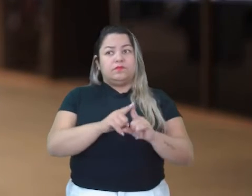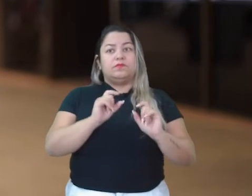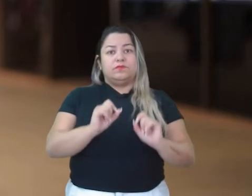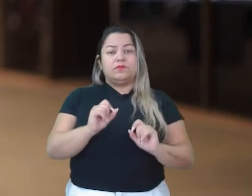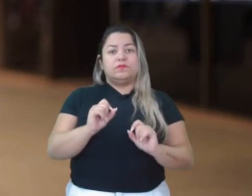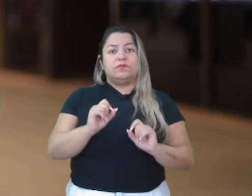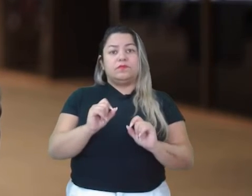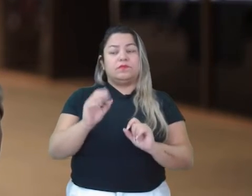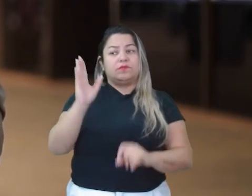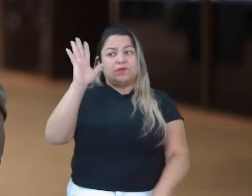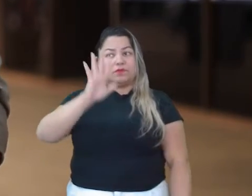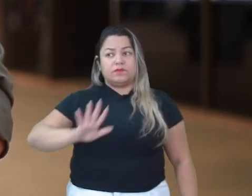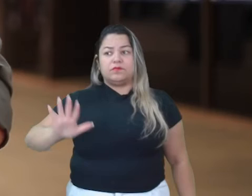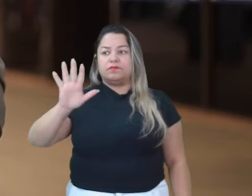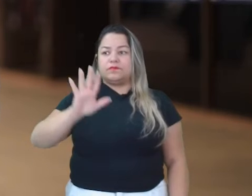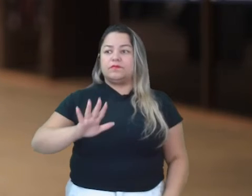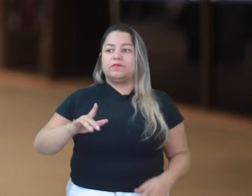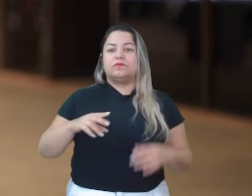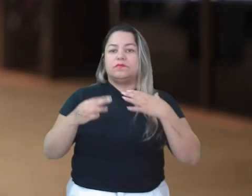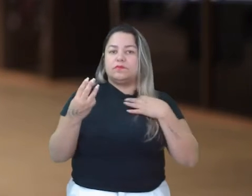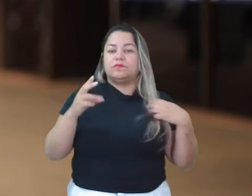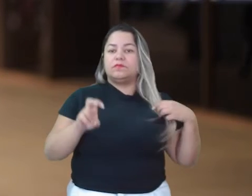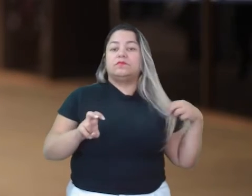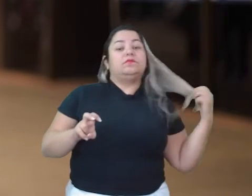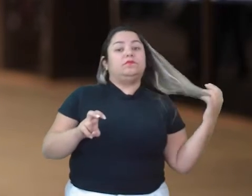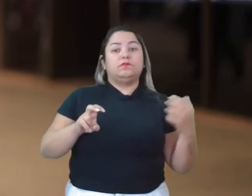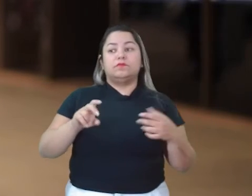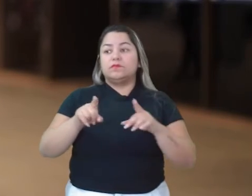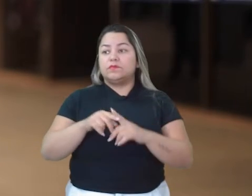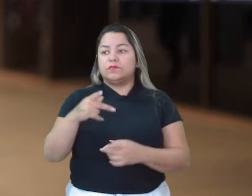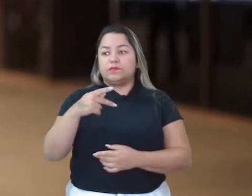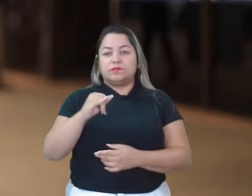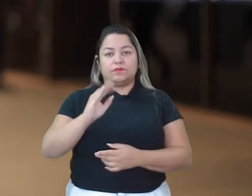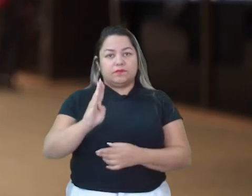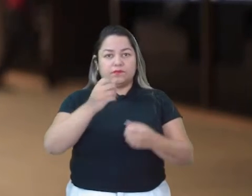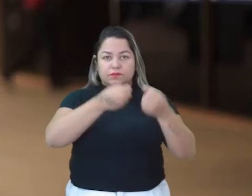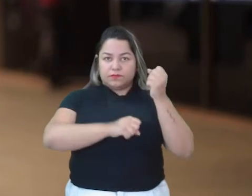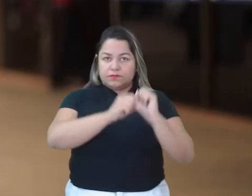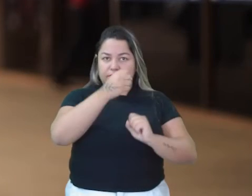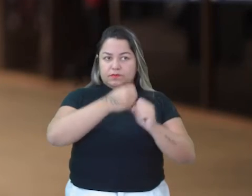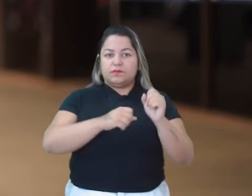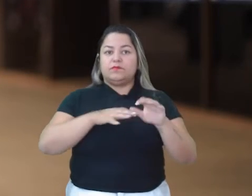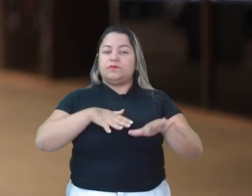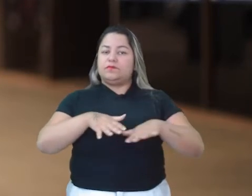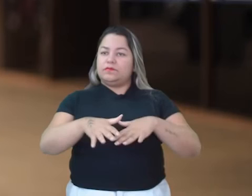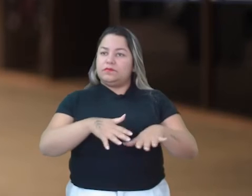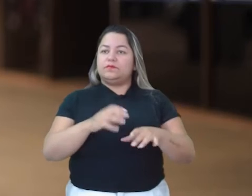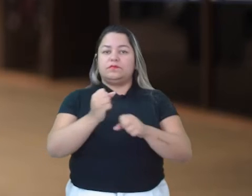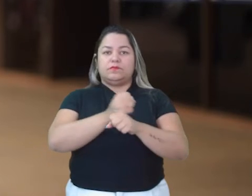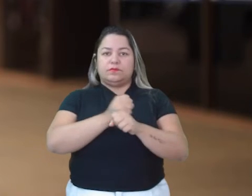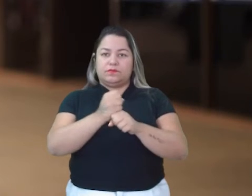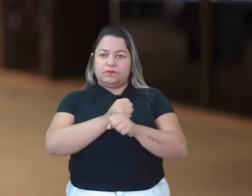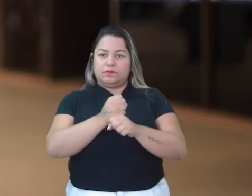do Produto Interno Bruto Nacional e 13,5% do PIB industrial. E movimentou no